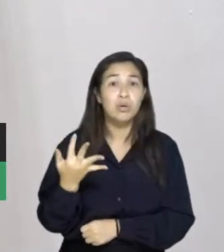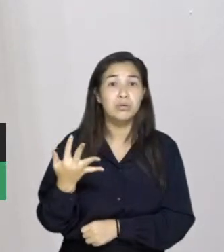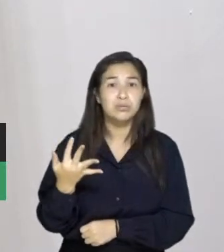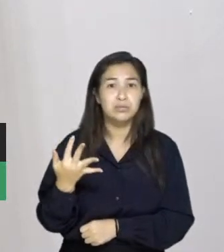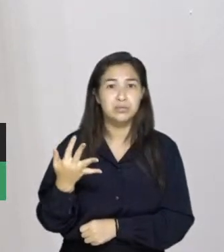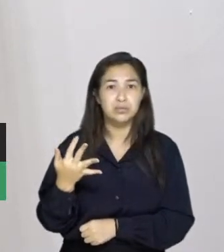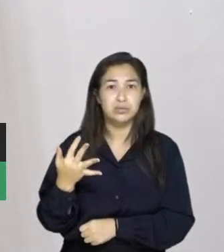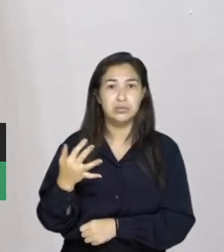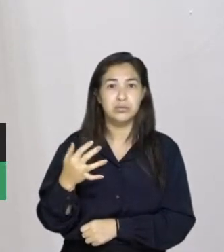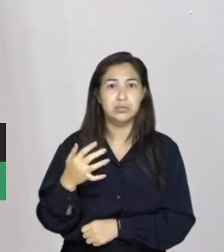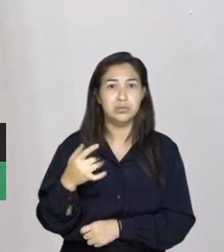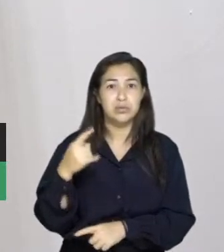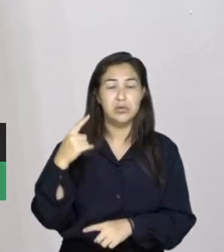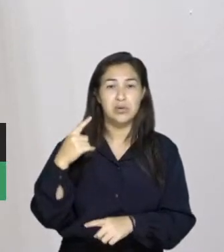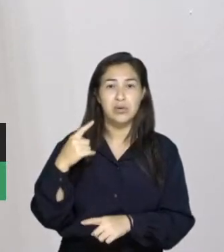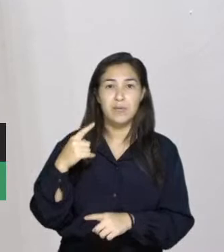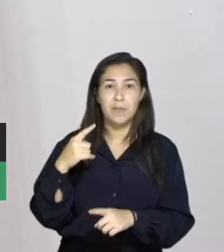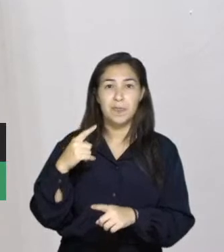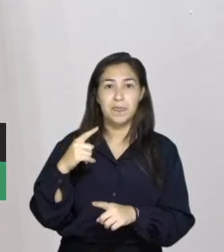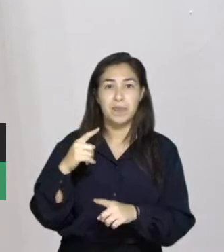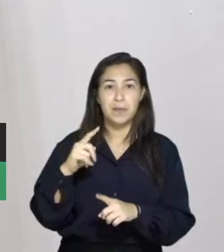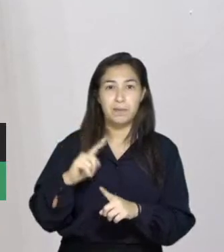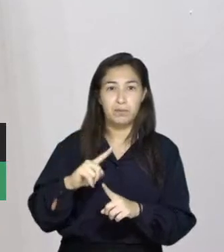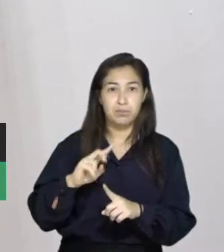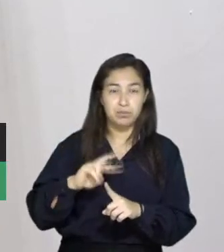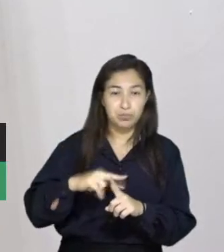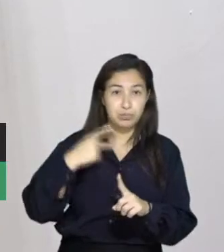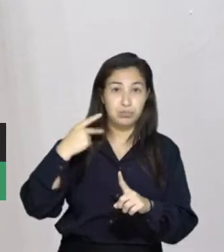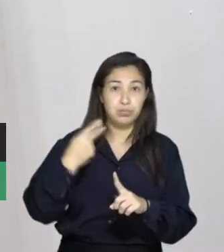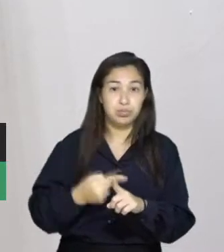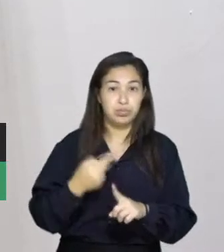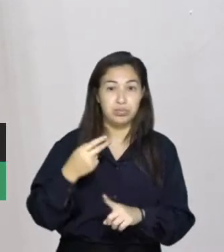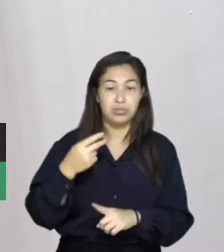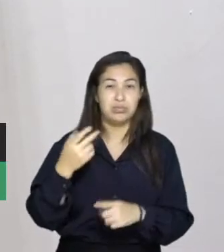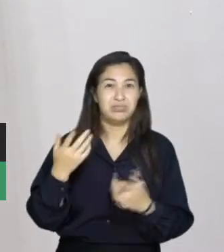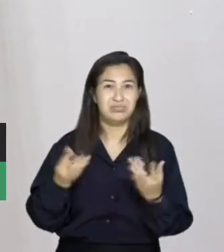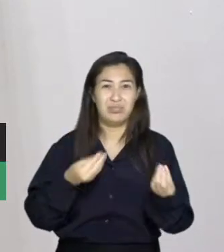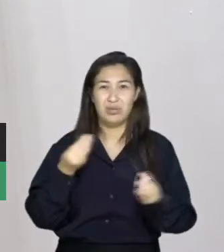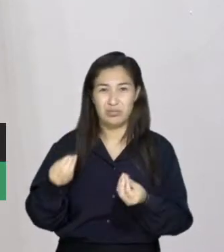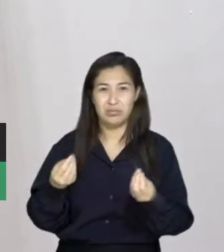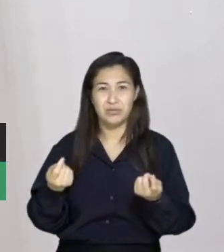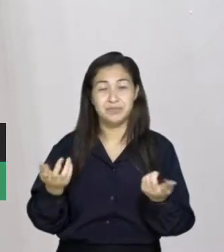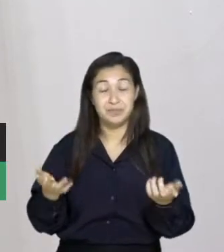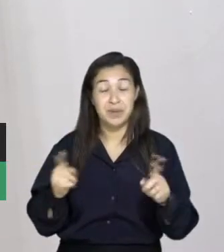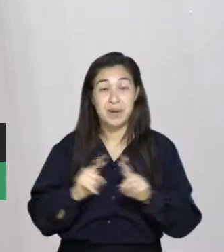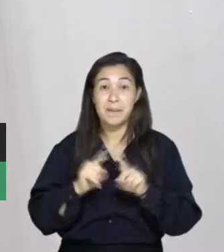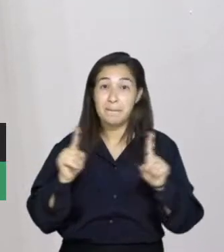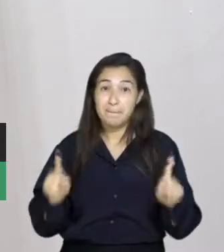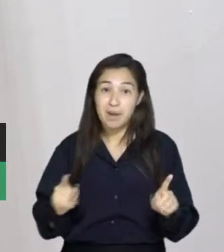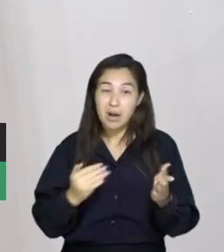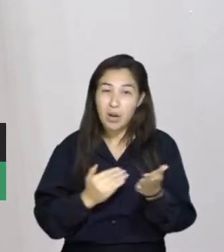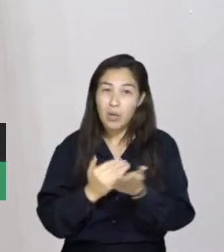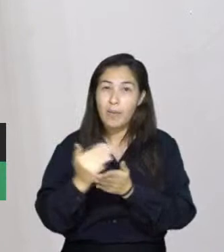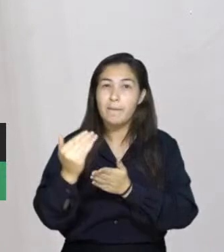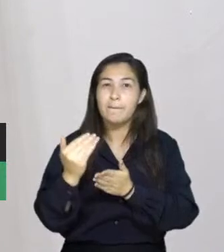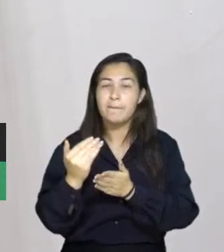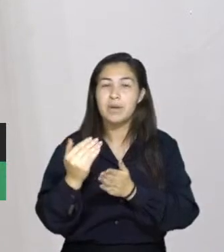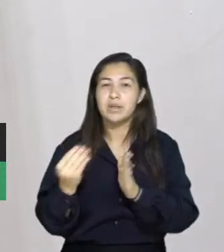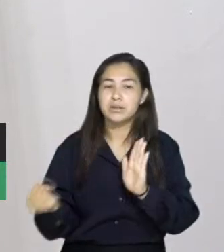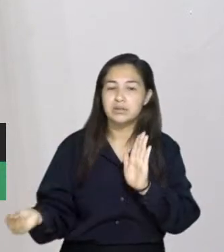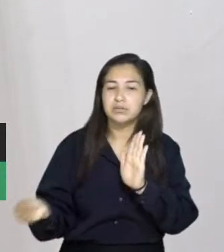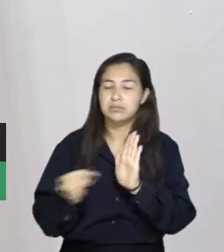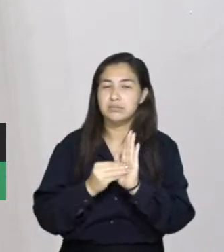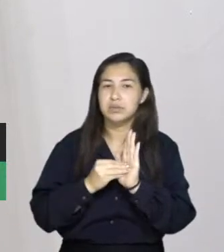5 milhões de reais. Vocês vão ver o volume financeiro que isso vai levantar. Mas o fato de já iniciar a incorporação